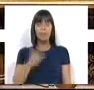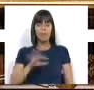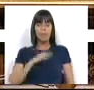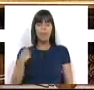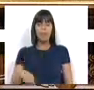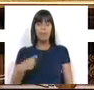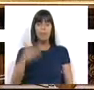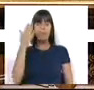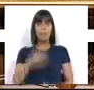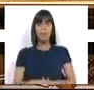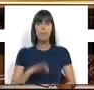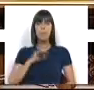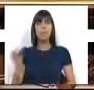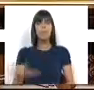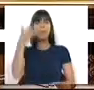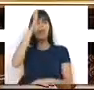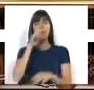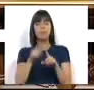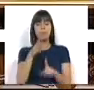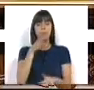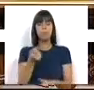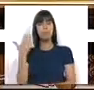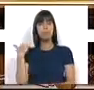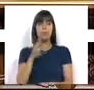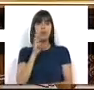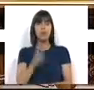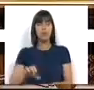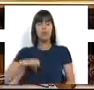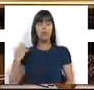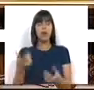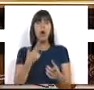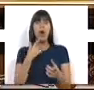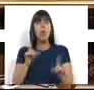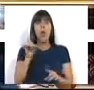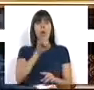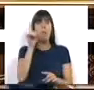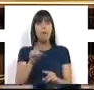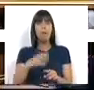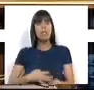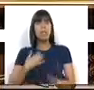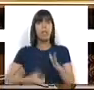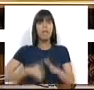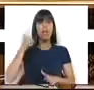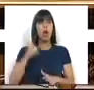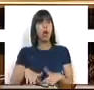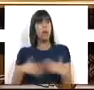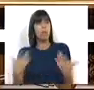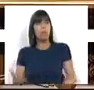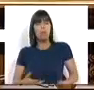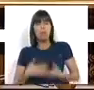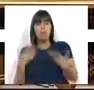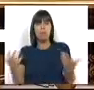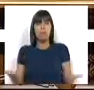Obrigada, Sr. Presidente. O Sr. Primeiro-Ministro dizia há pouco, numa resposta aos Verdes, que nem era tanto uma questão de se sentir vitorioso, enfim,